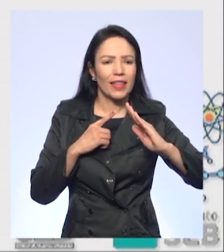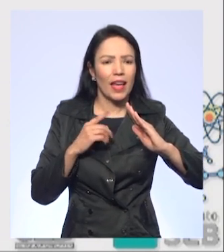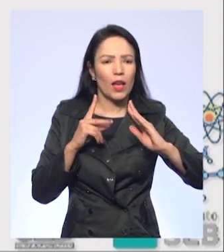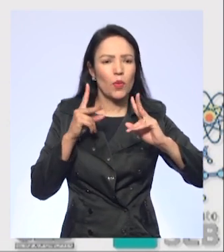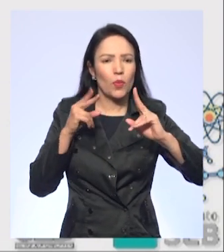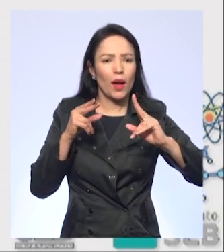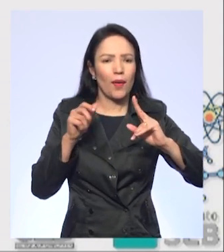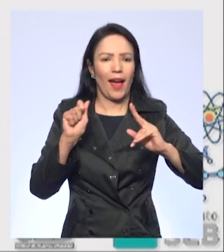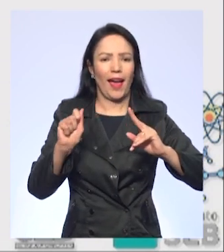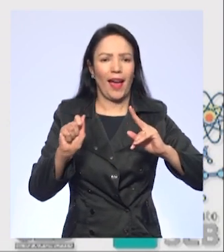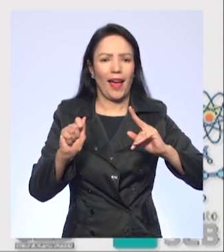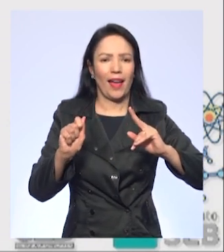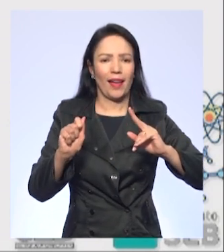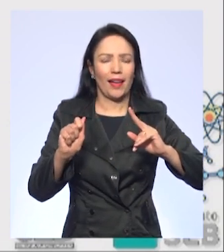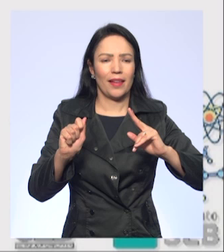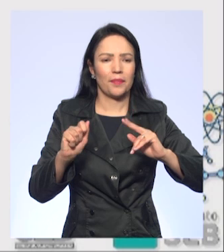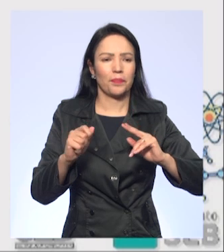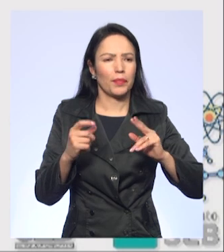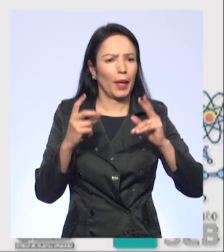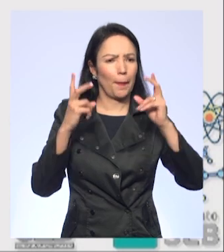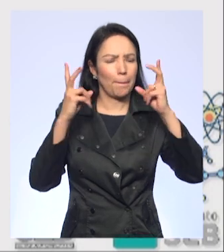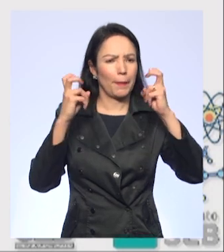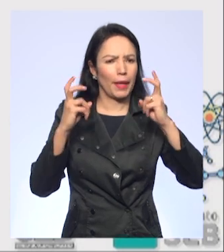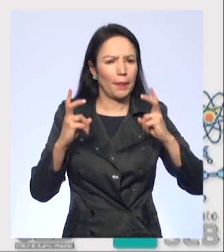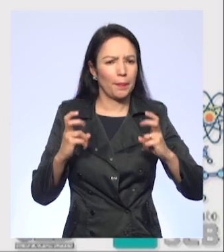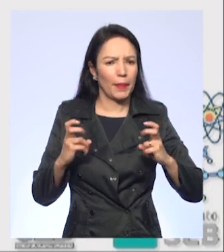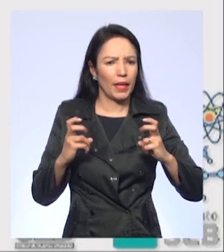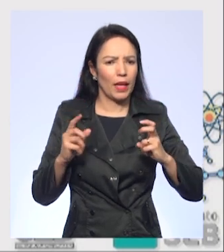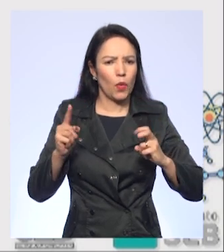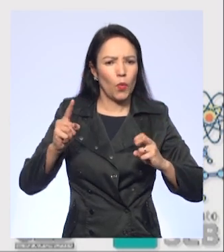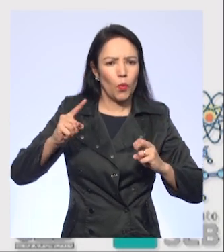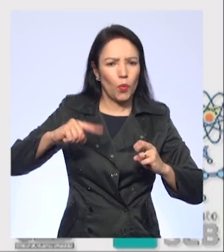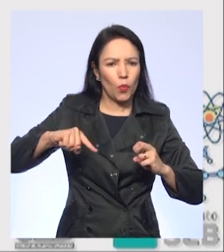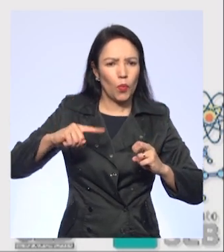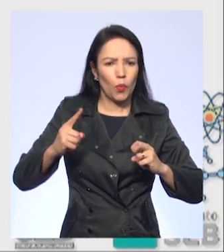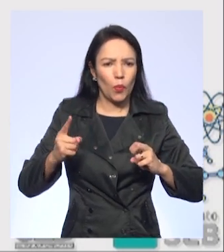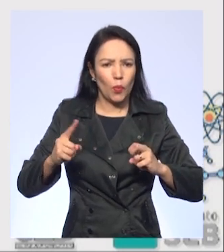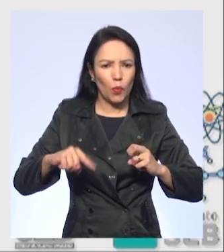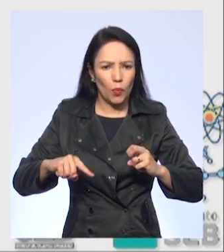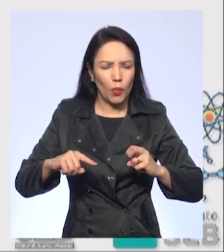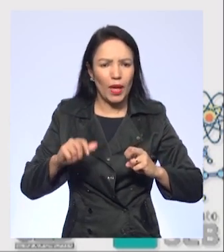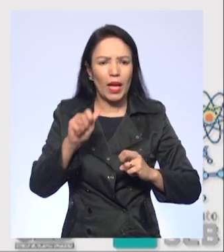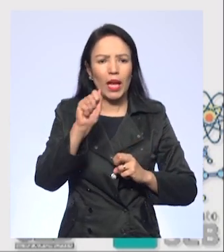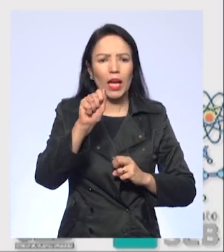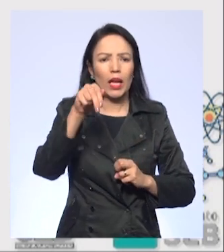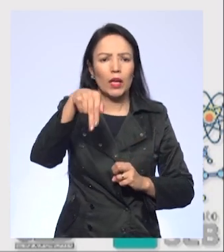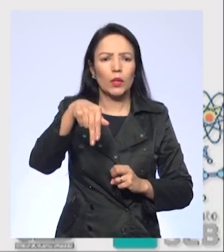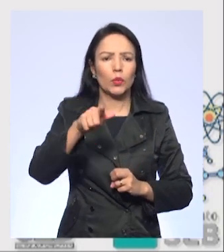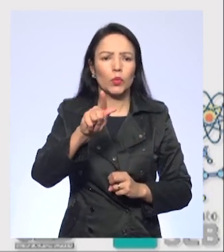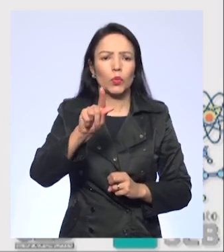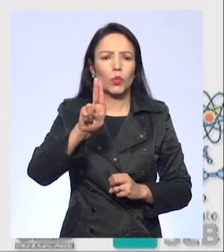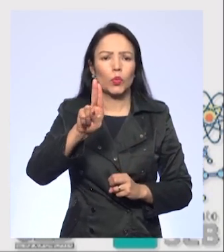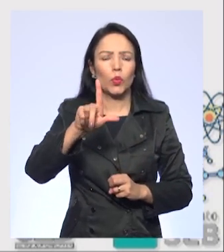também é A. Agora eles perceberam que esses 2 ângulos destacados são ângulos